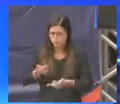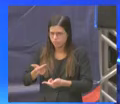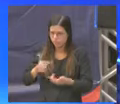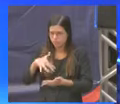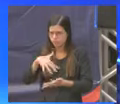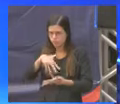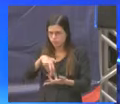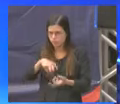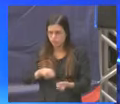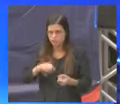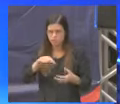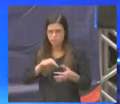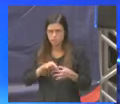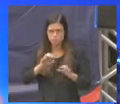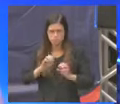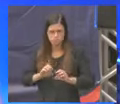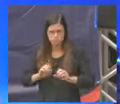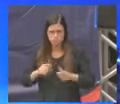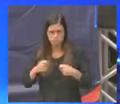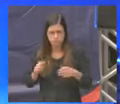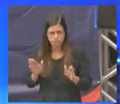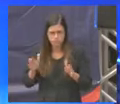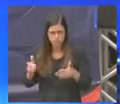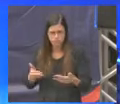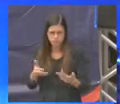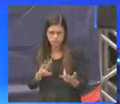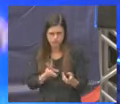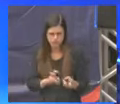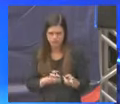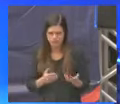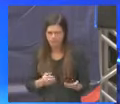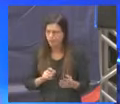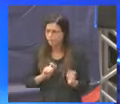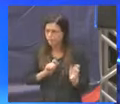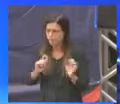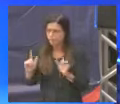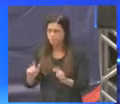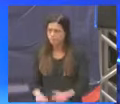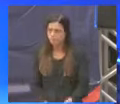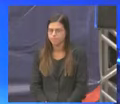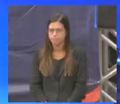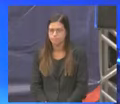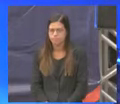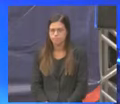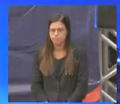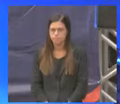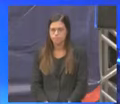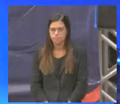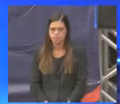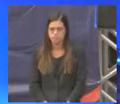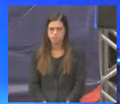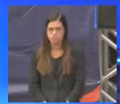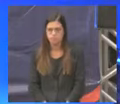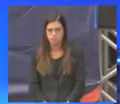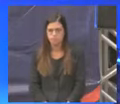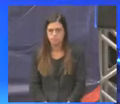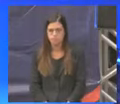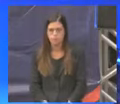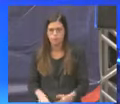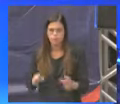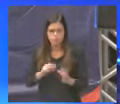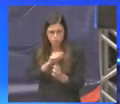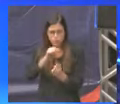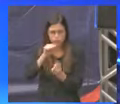com a educação tem que estar focado nesse assunto, tá? Você pode passar a primeira já? E a gente já vê. Então, os